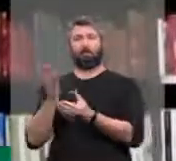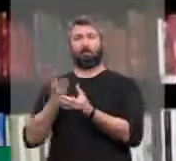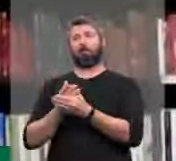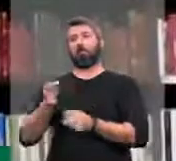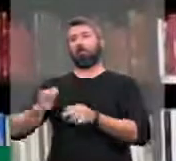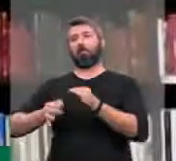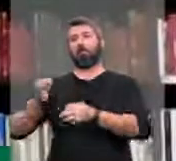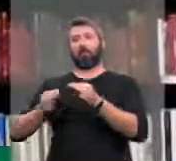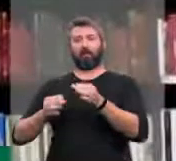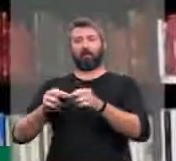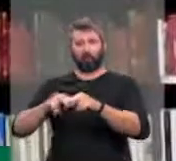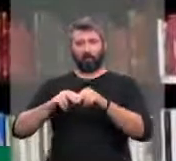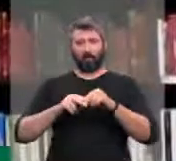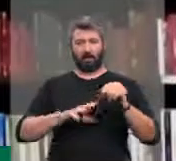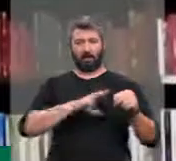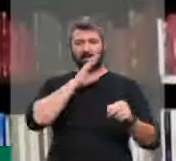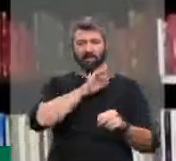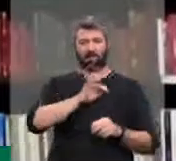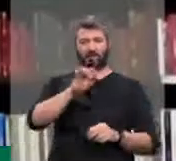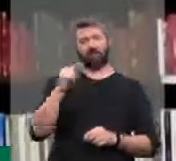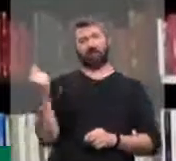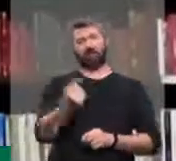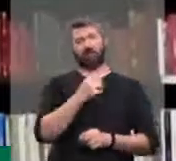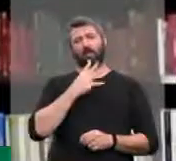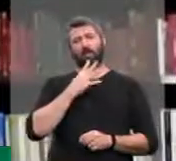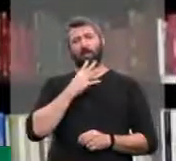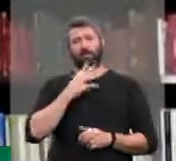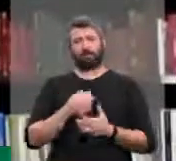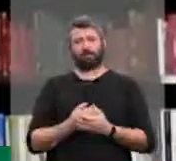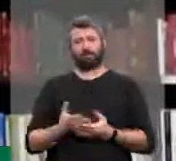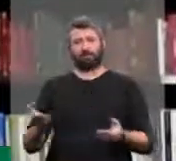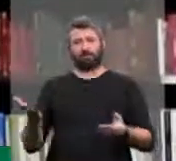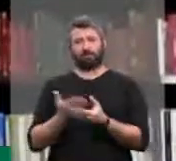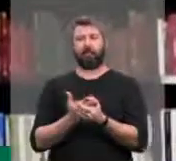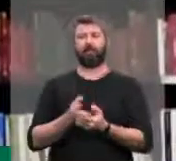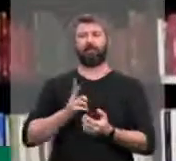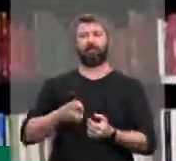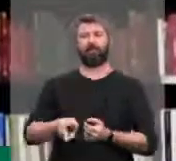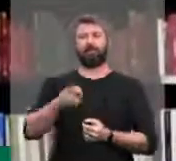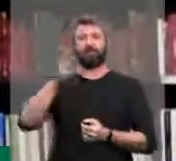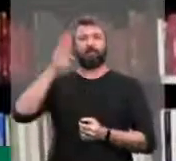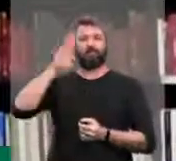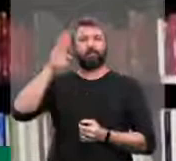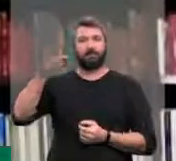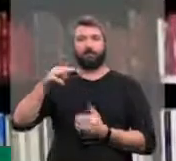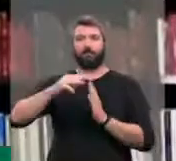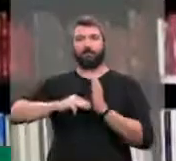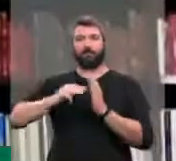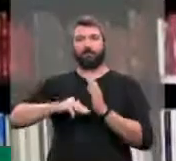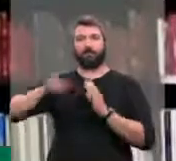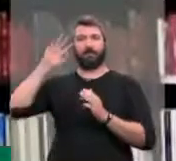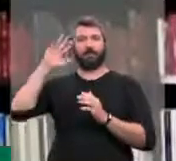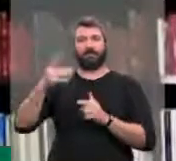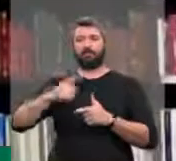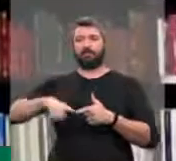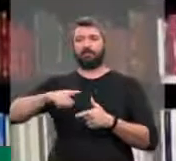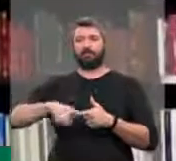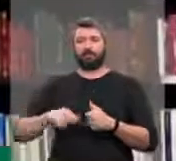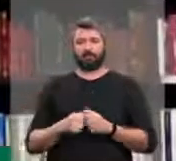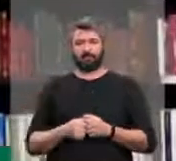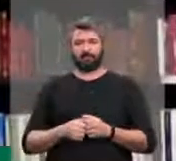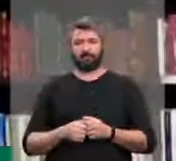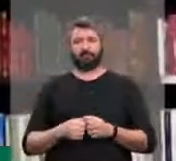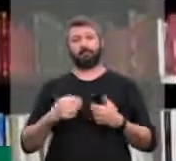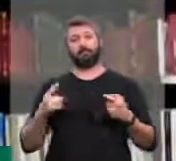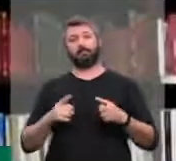a fazenda pública é de todos conhecida. A judicialização acaba sendo o principal método de solução das controvérsias, o que